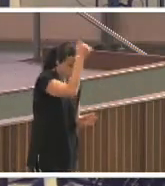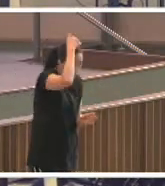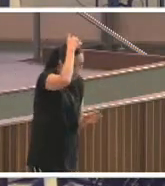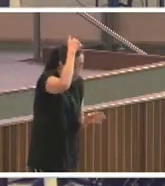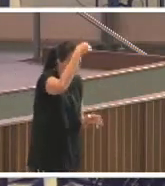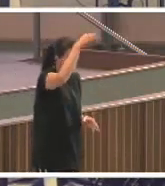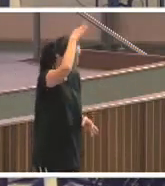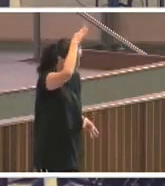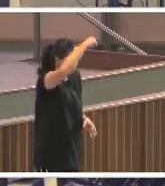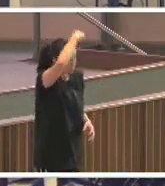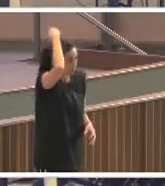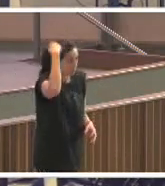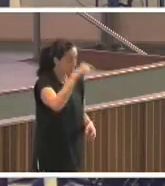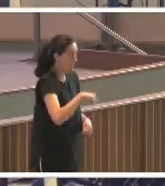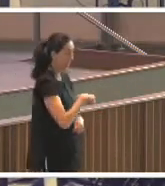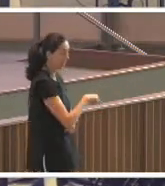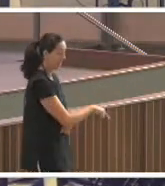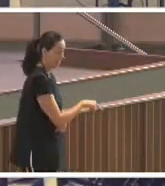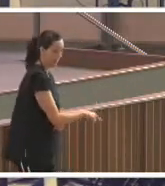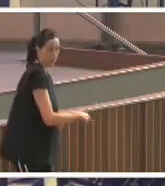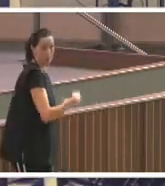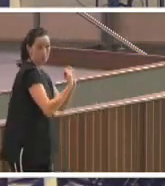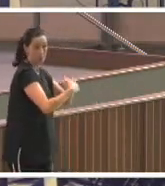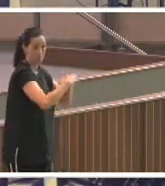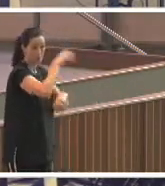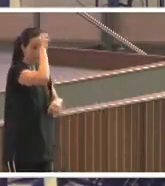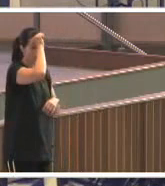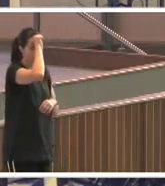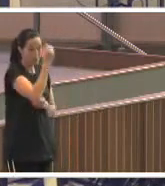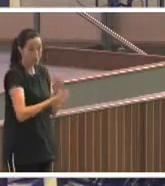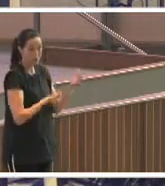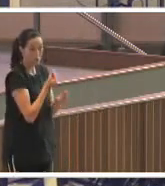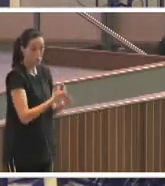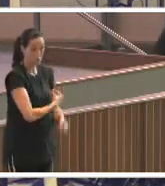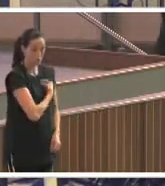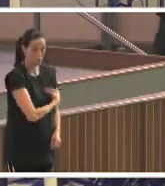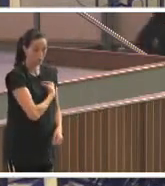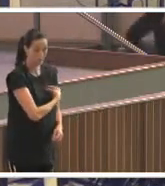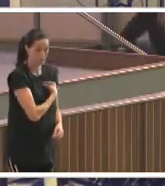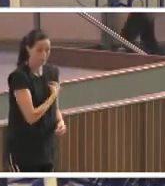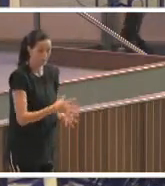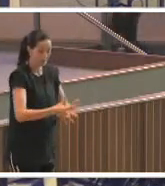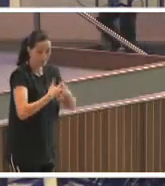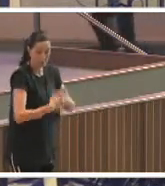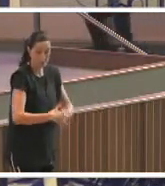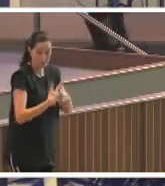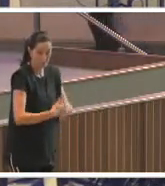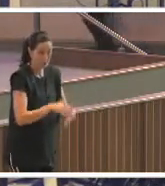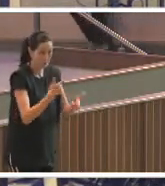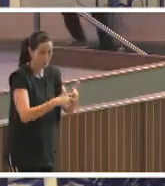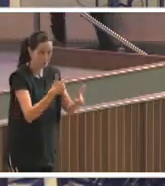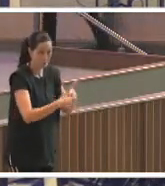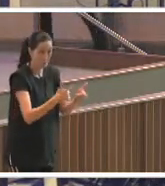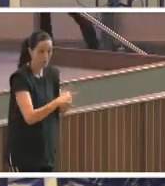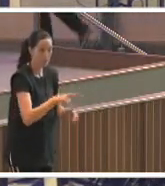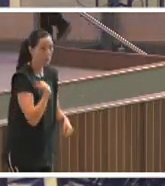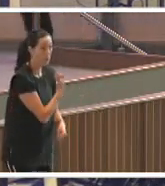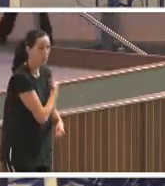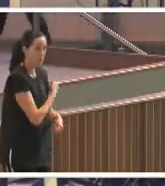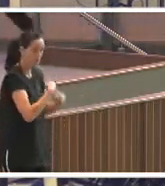a enfrentar os conflitos da vida hoje. Se nós não os prepararmos para